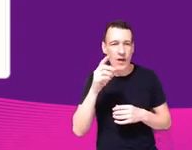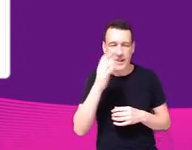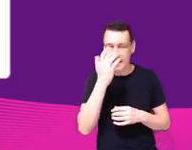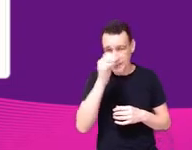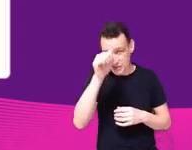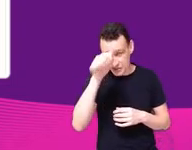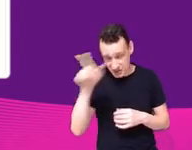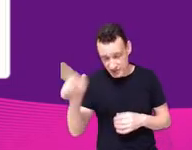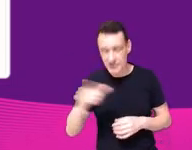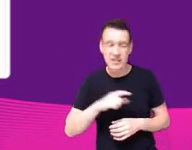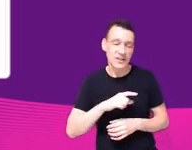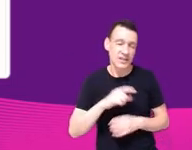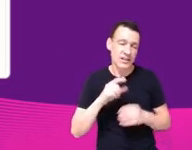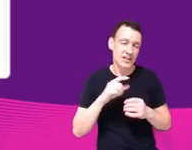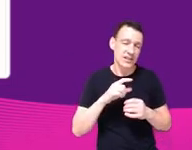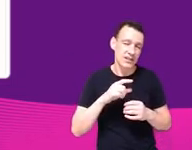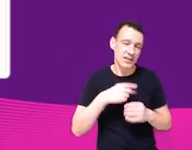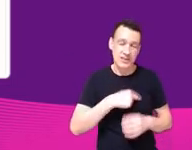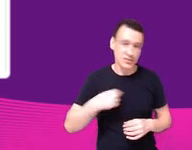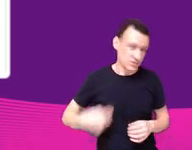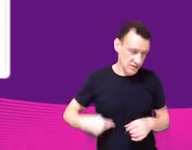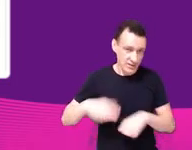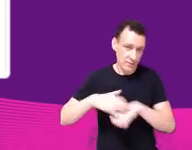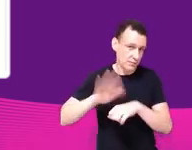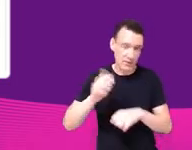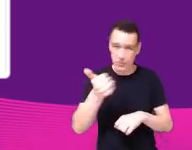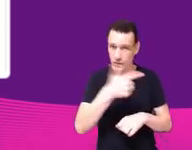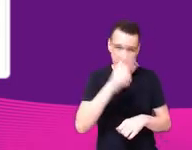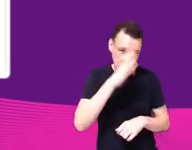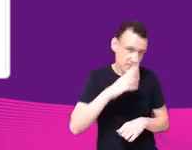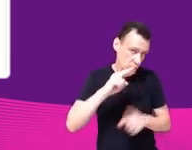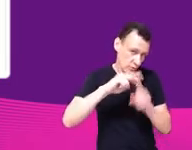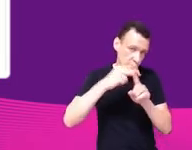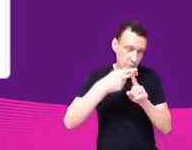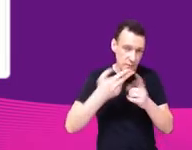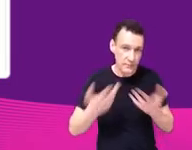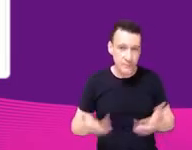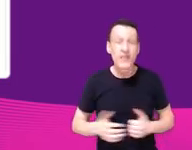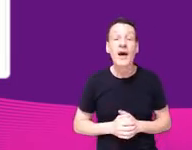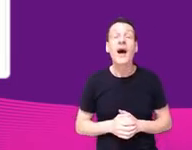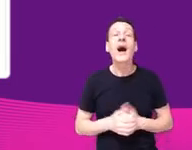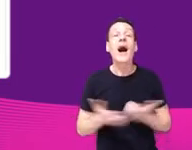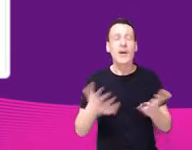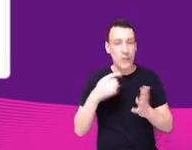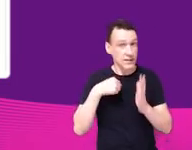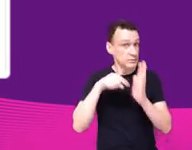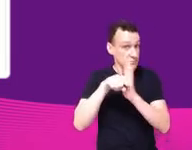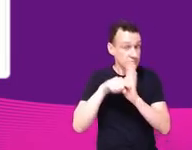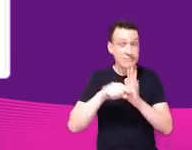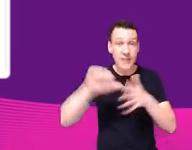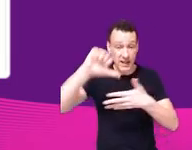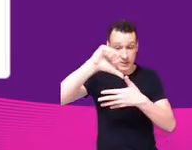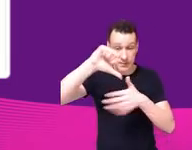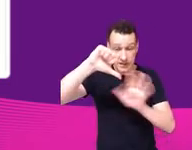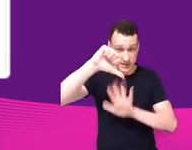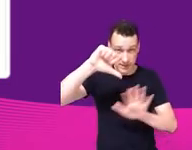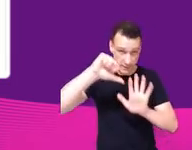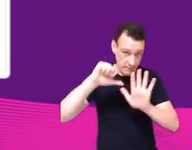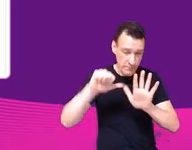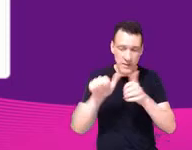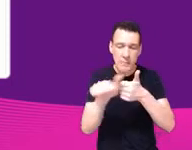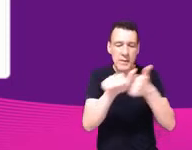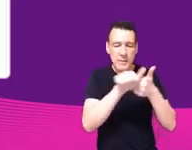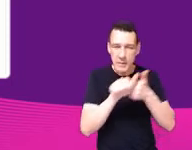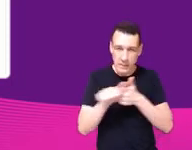uma outra análise interessante que eu pensei foi na América Latina, aqui com a nossa vizinhança, né? Então, eu peguei os 4